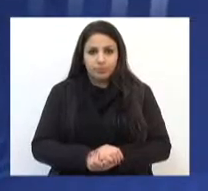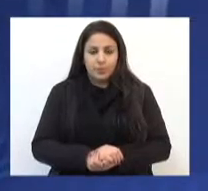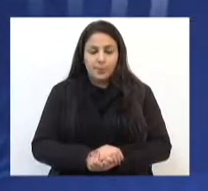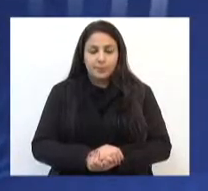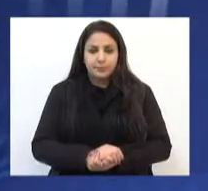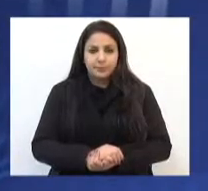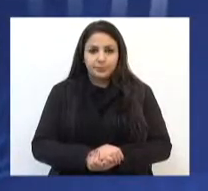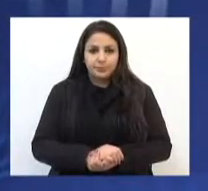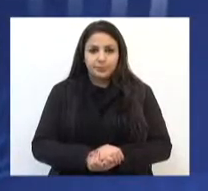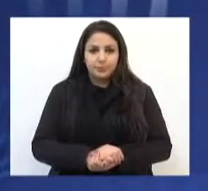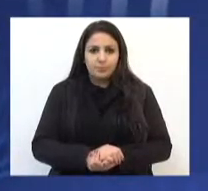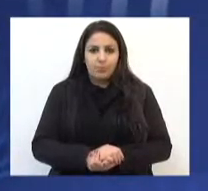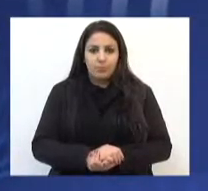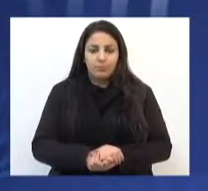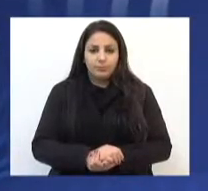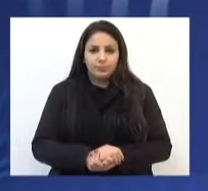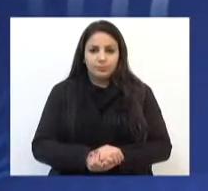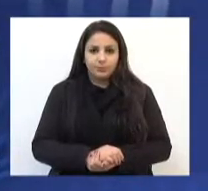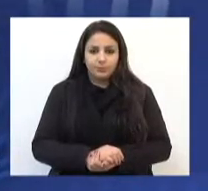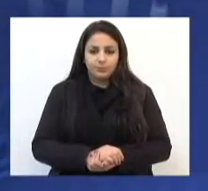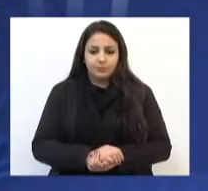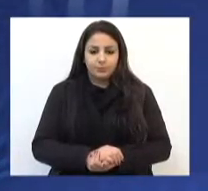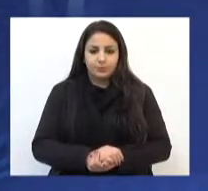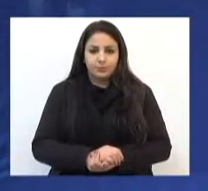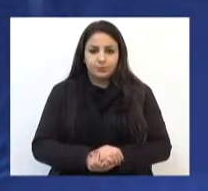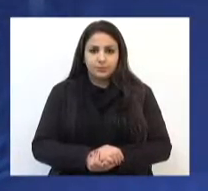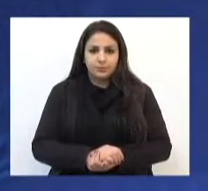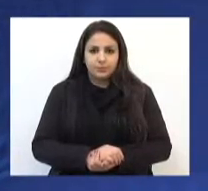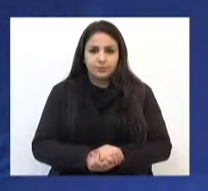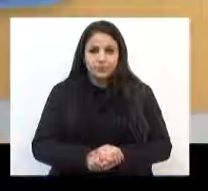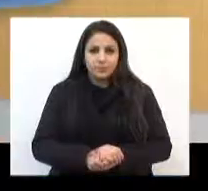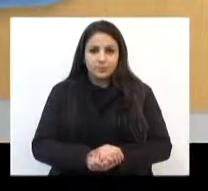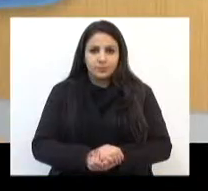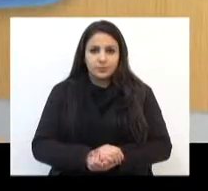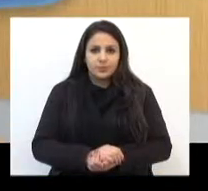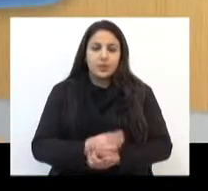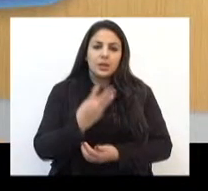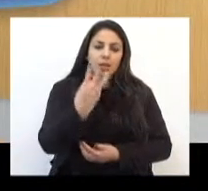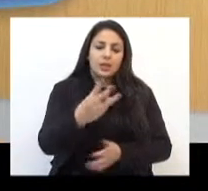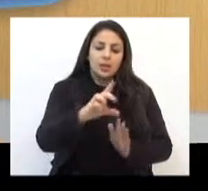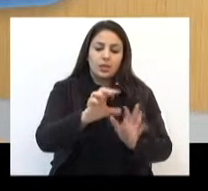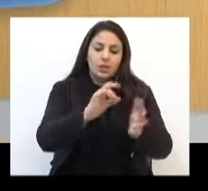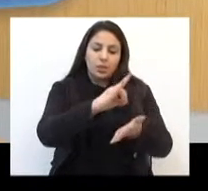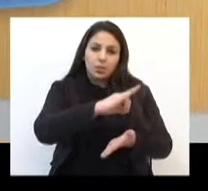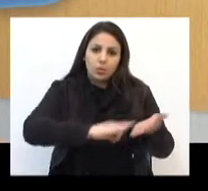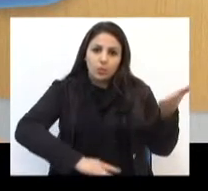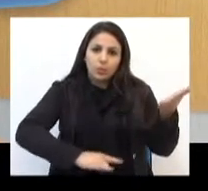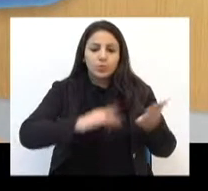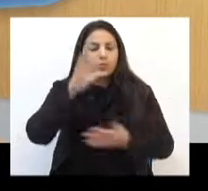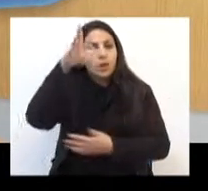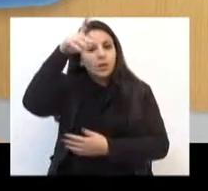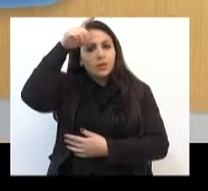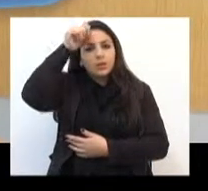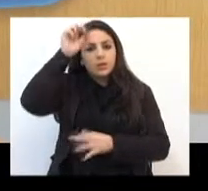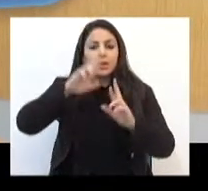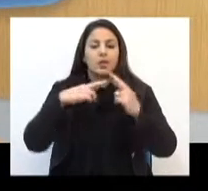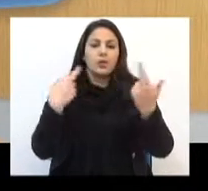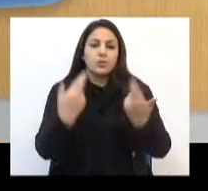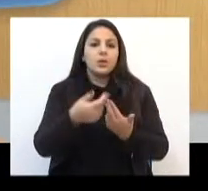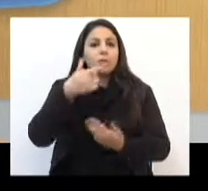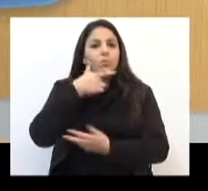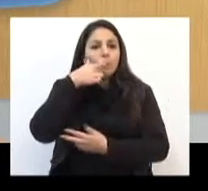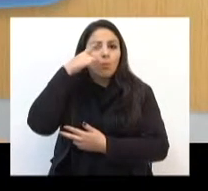pessoas, que infelizmente nós sabemos que esse material pode ser furtado ou até danificado. Com certeza, né, Pelicioli, vai ter mais custo sim, mas a minha preocupação